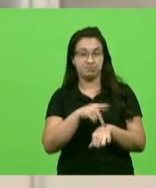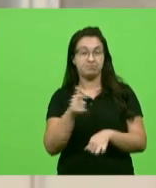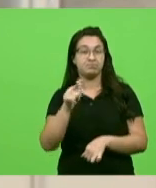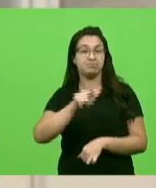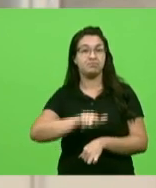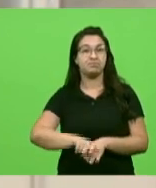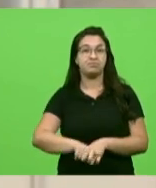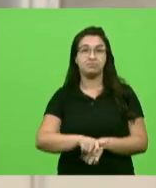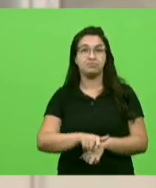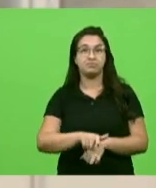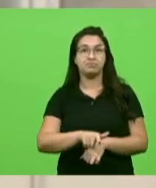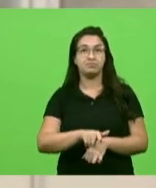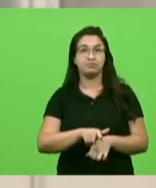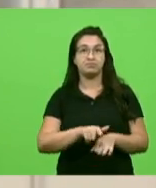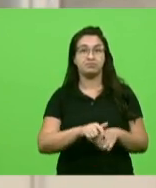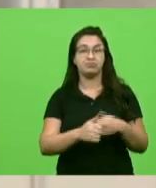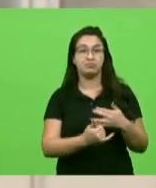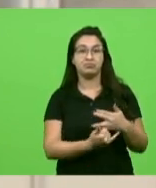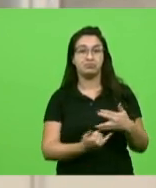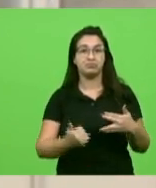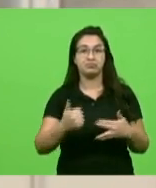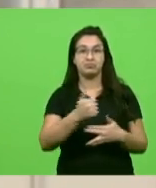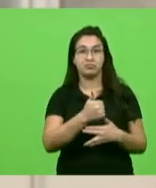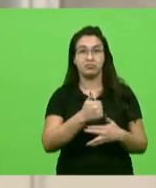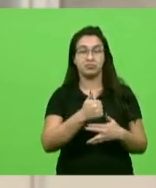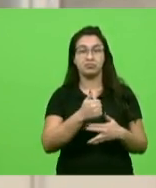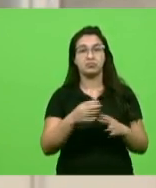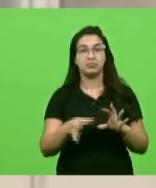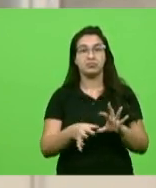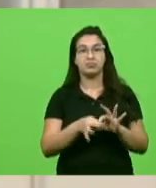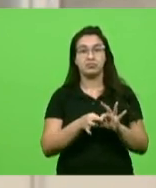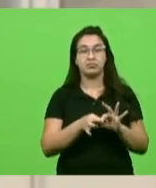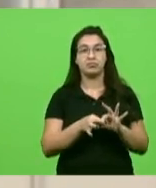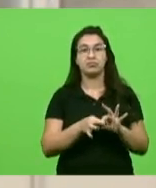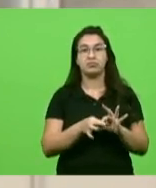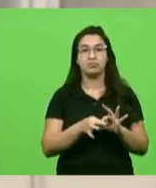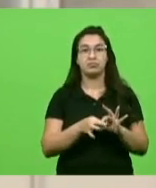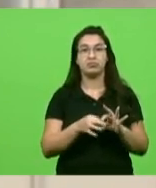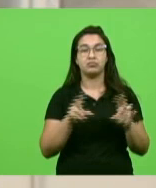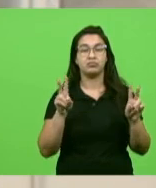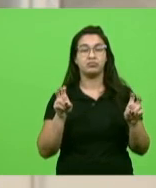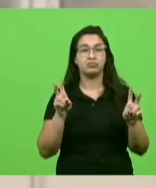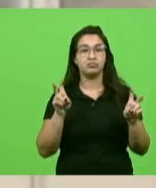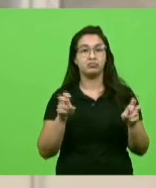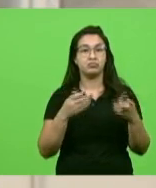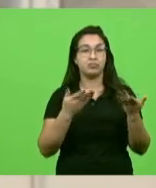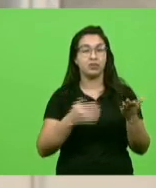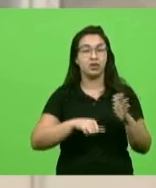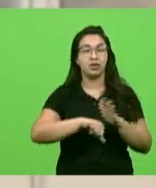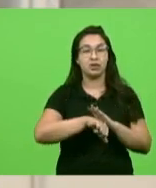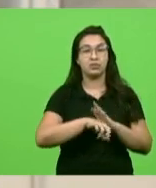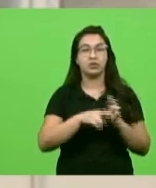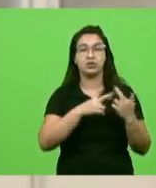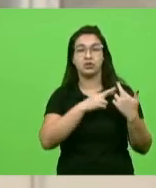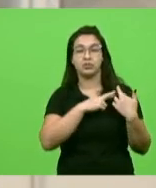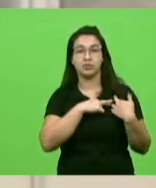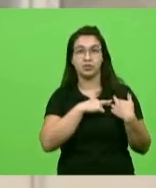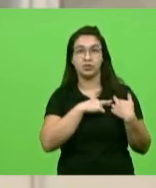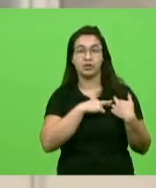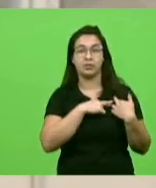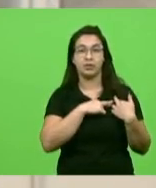enunciado da súmula vinculante nº 46 "a definição dos crimes de responsabilidade